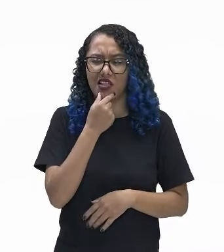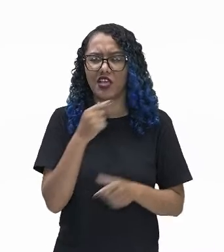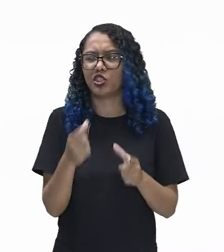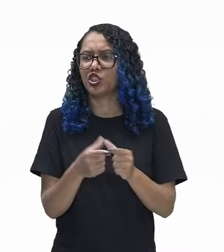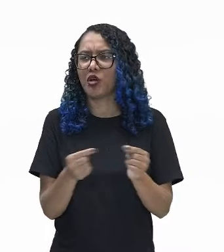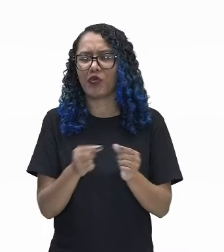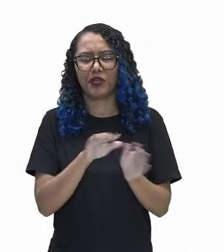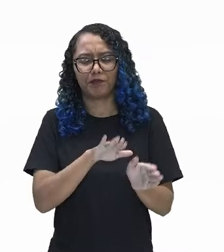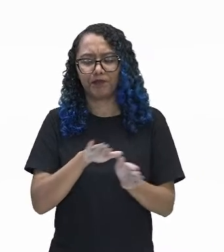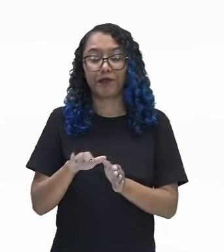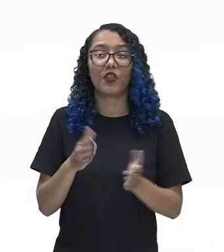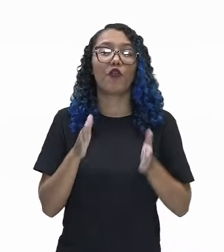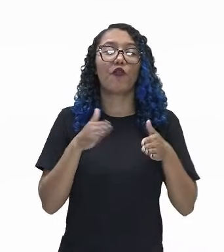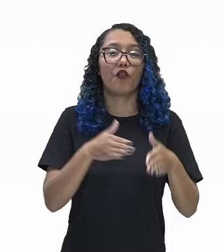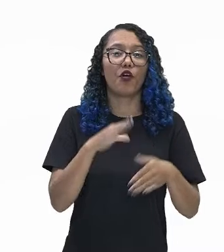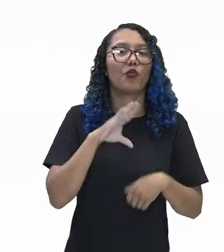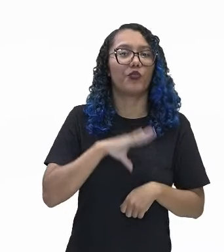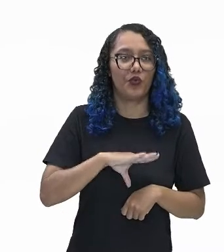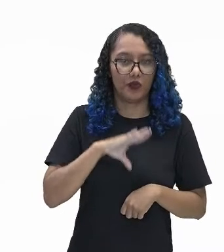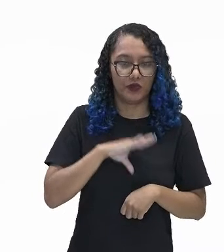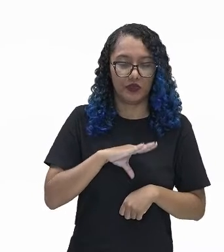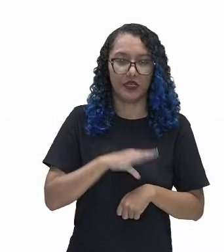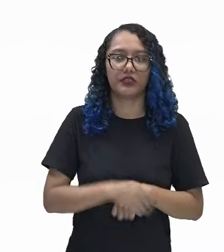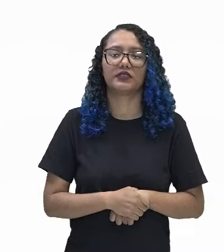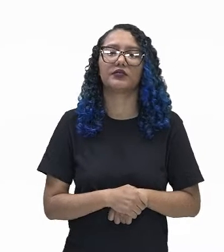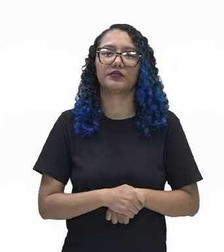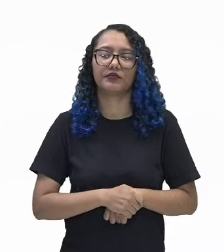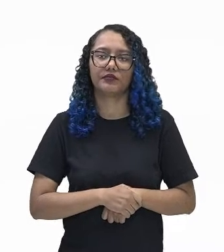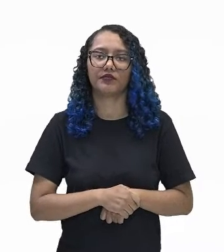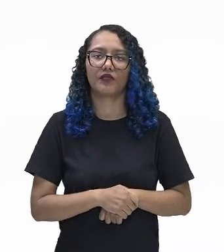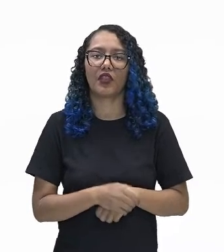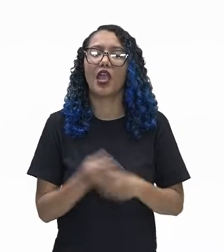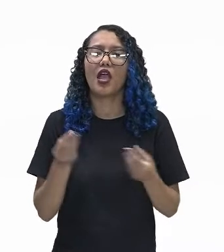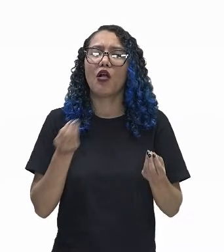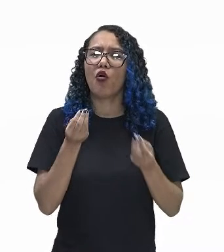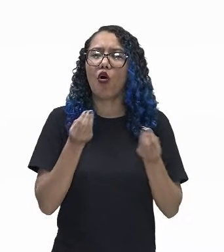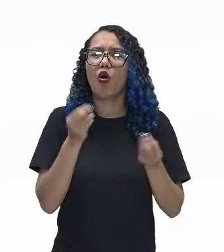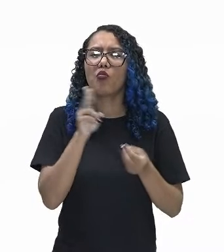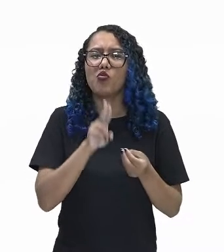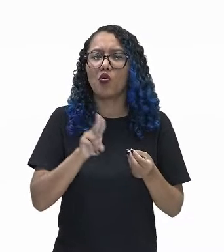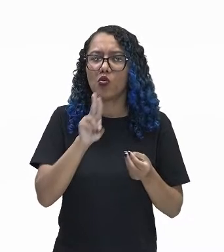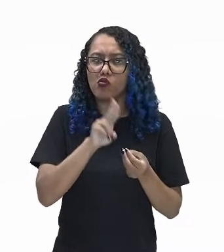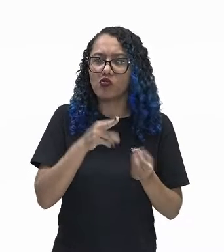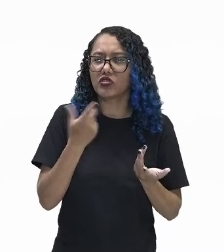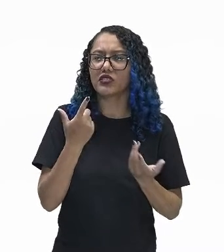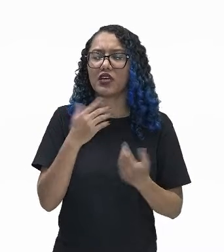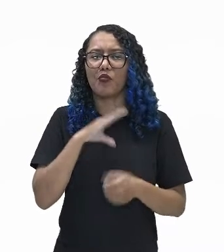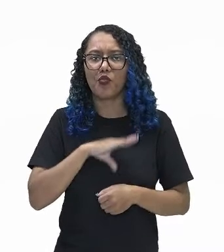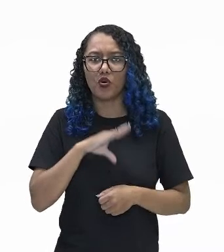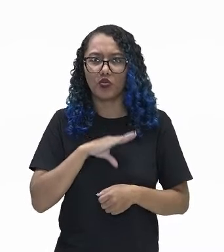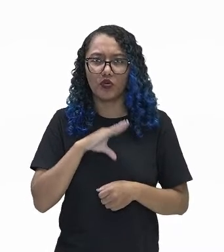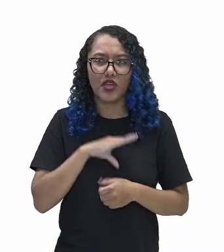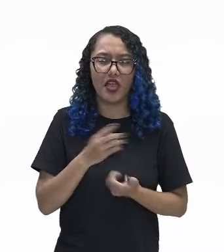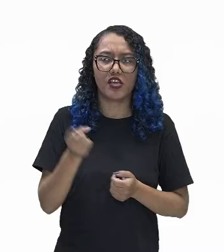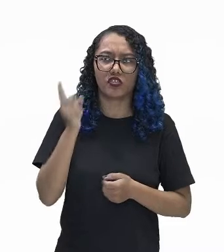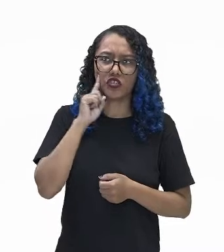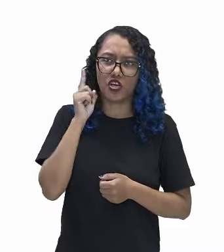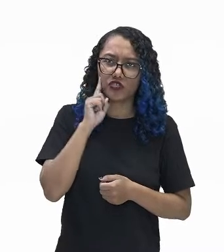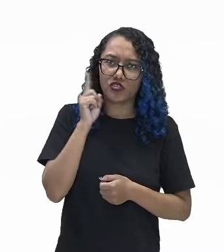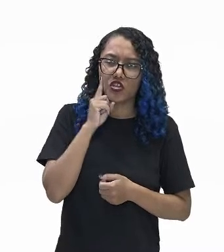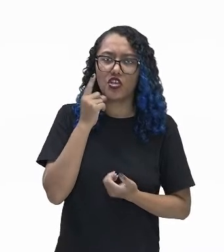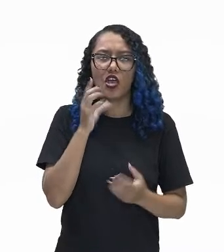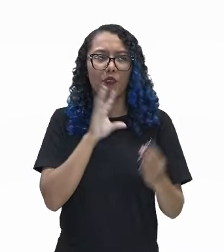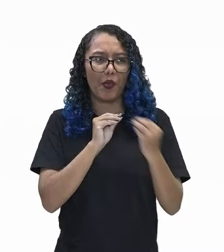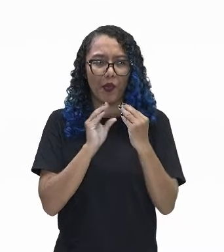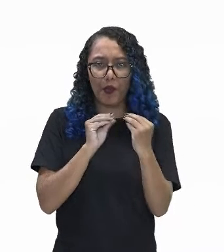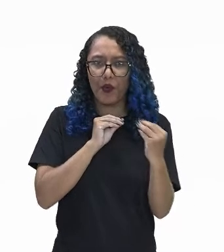falando do português, né? Então, são as variações de como a gente aplica a língua portuguesa no nosso dia a dia. Então, olha só, de